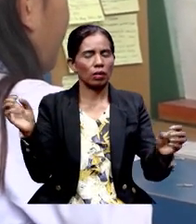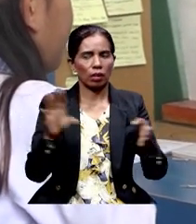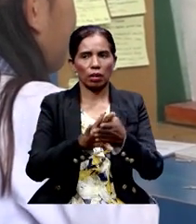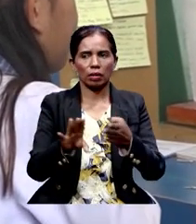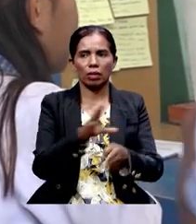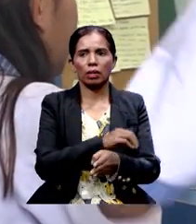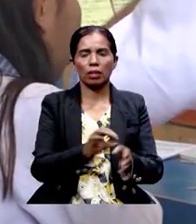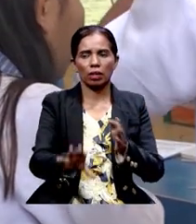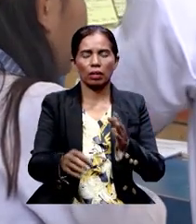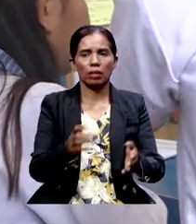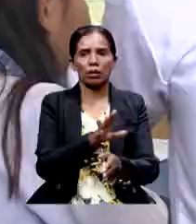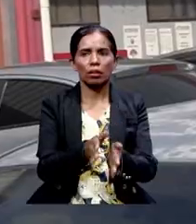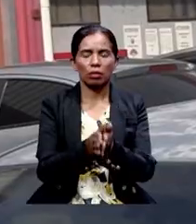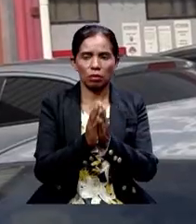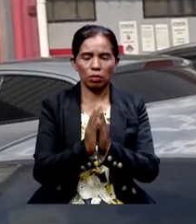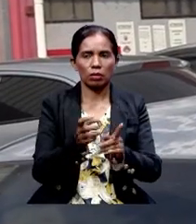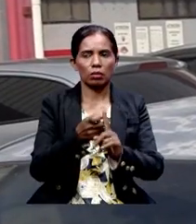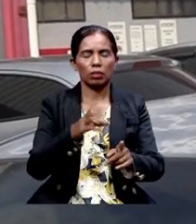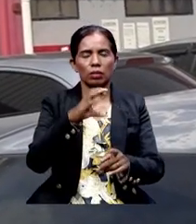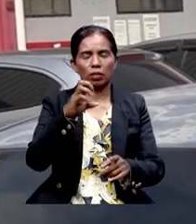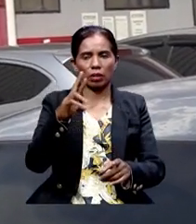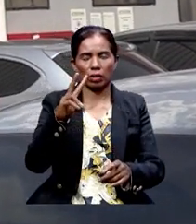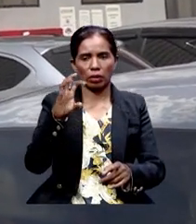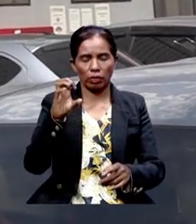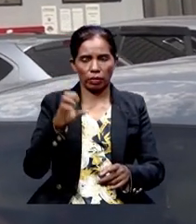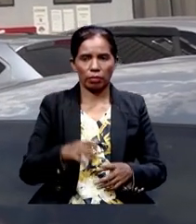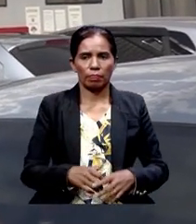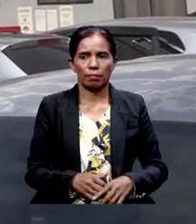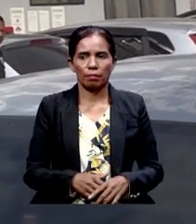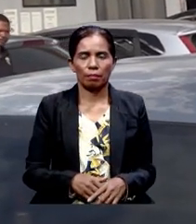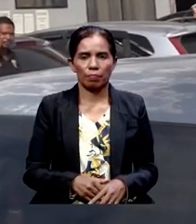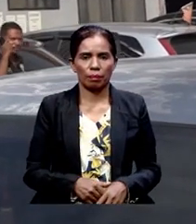mas berretam chamada atenção que era suci serve. Equipa Cobertura, GMN.